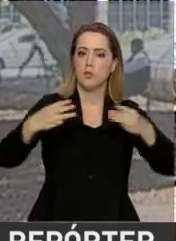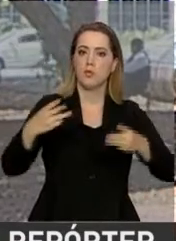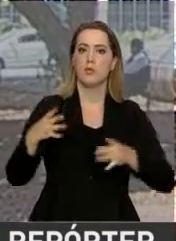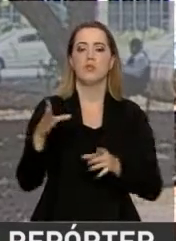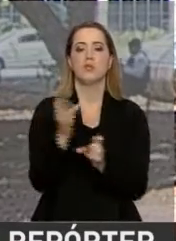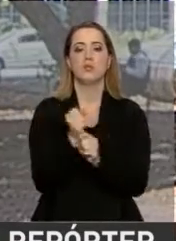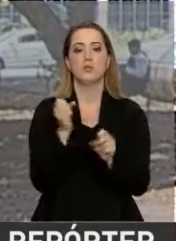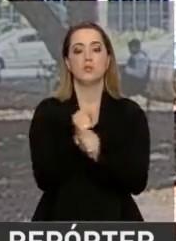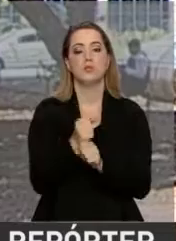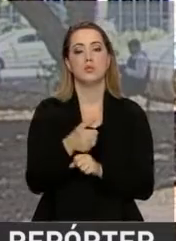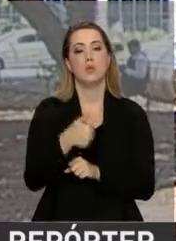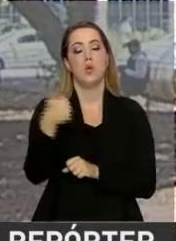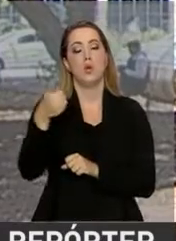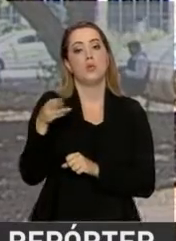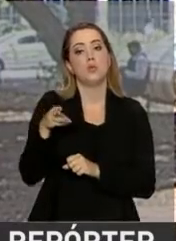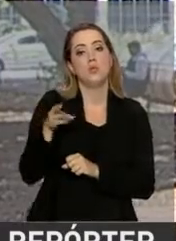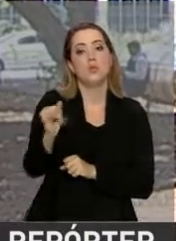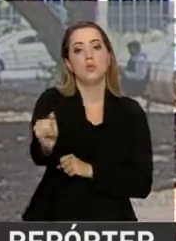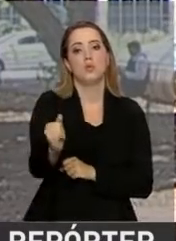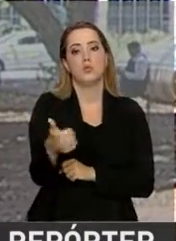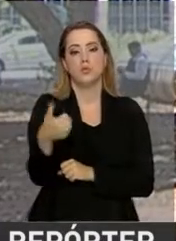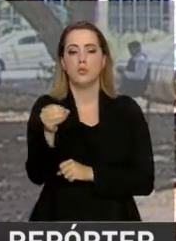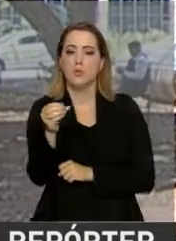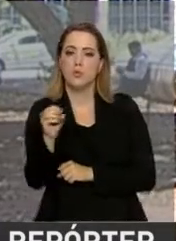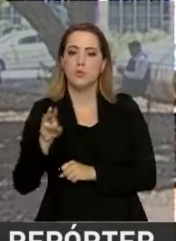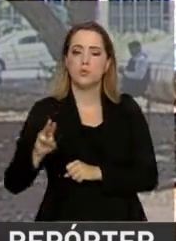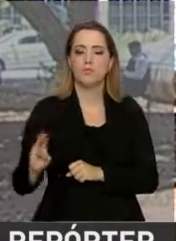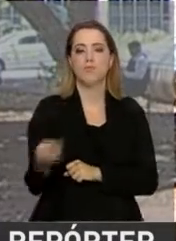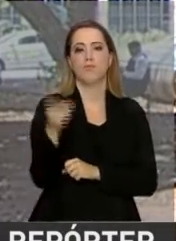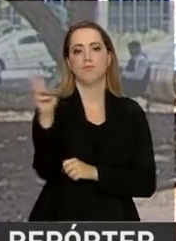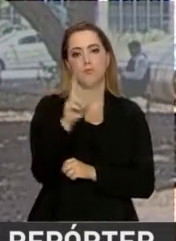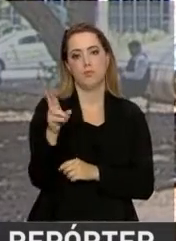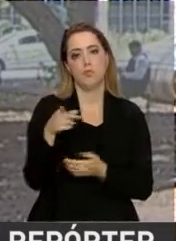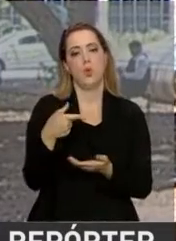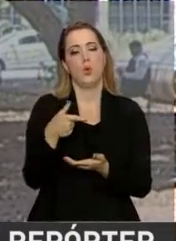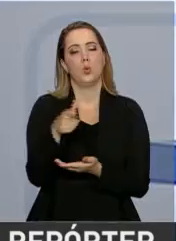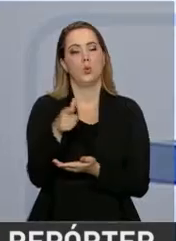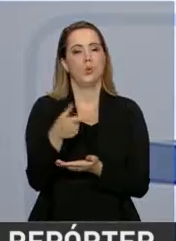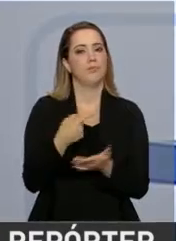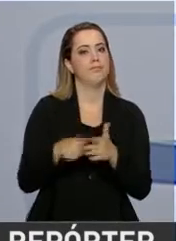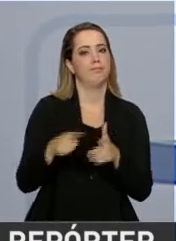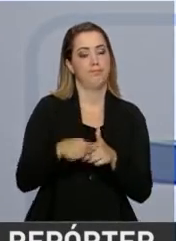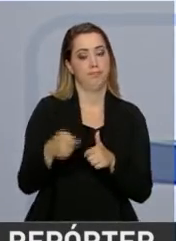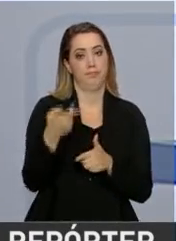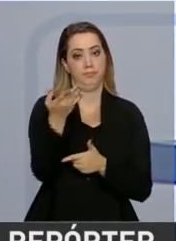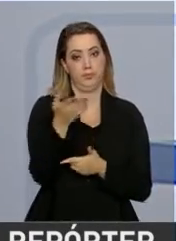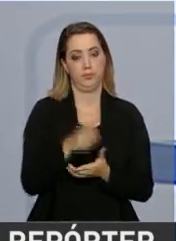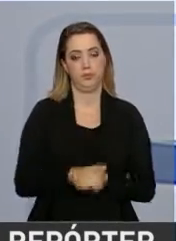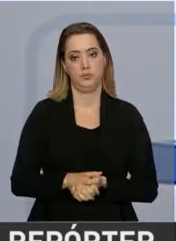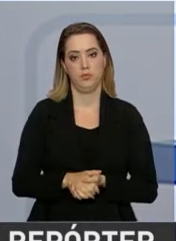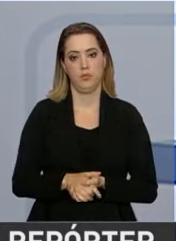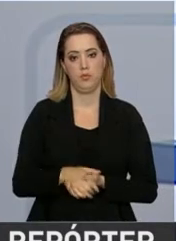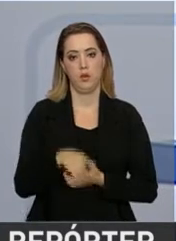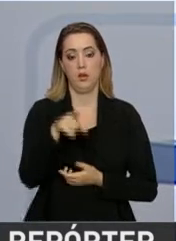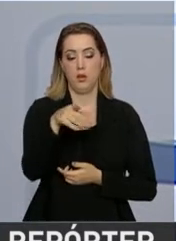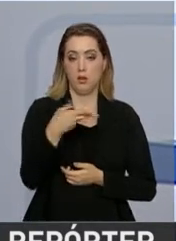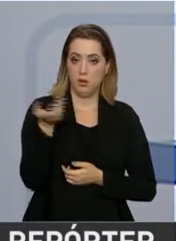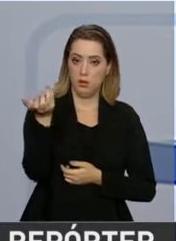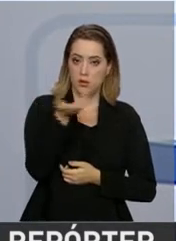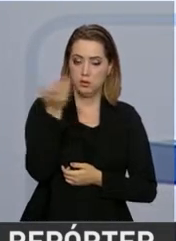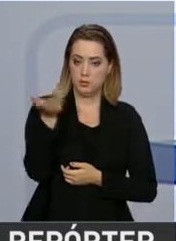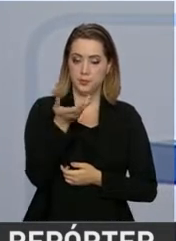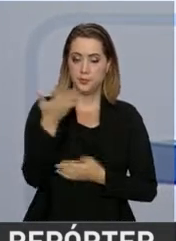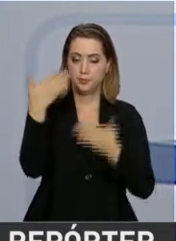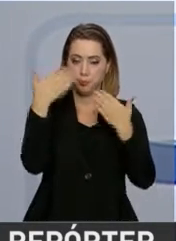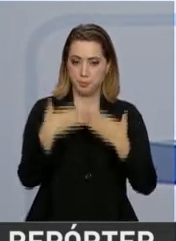antirretrovirais que é de 1 bilhão e cem milhões de reais não será alterado esta posição eu gostaria de deixar para